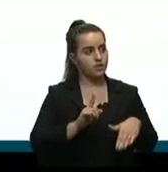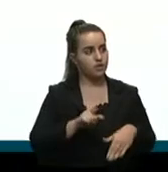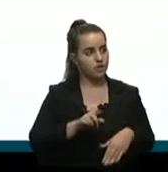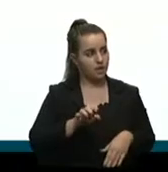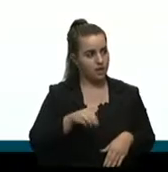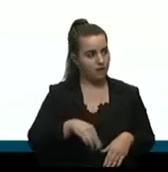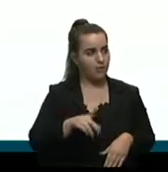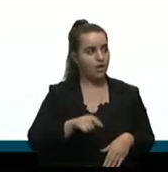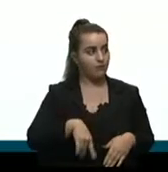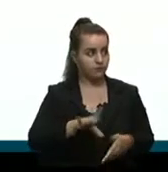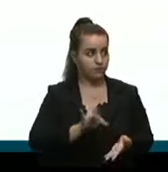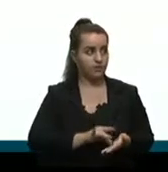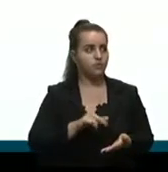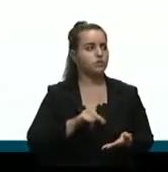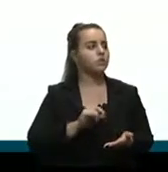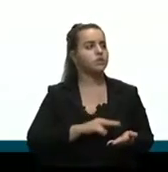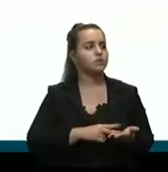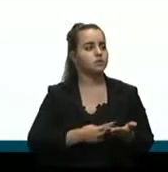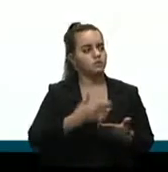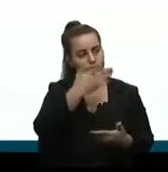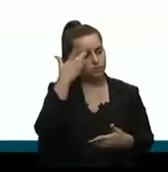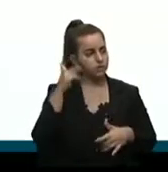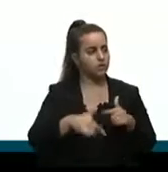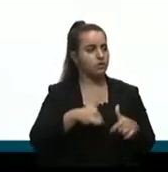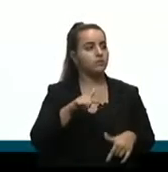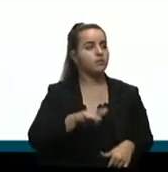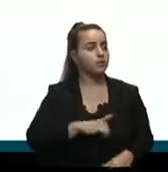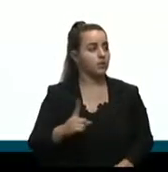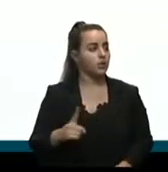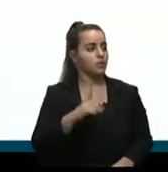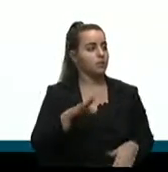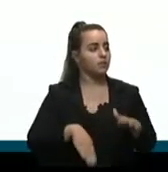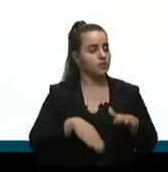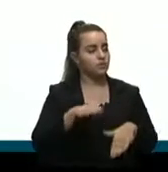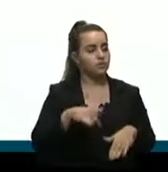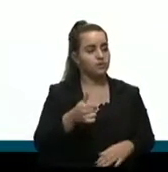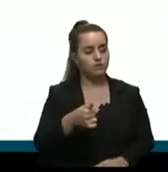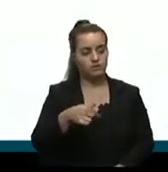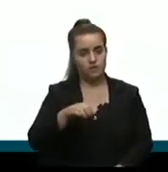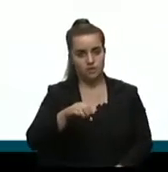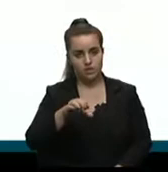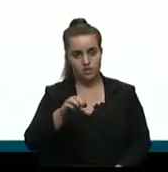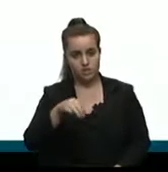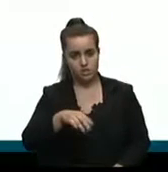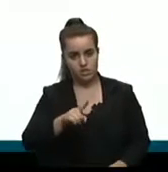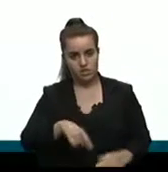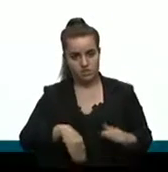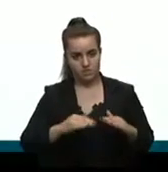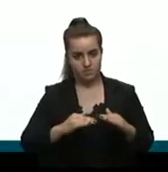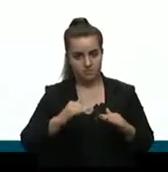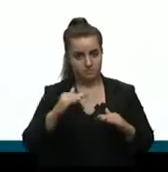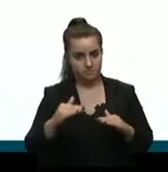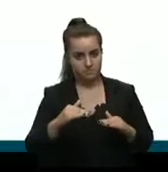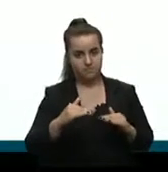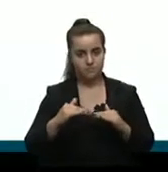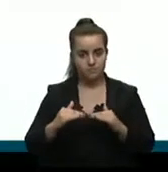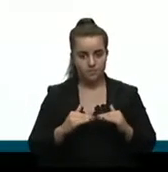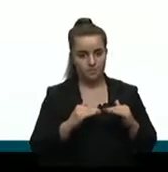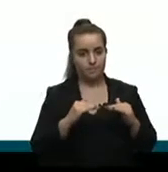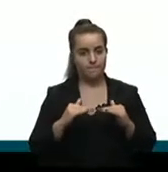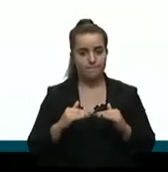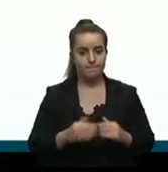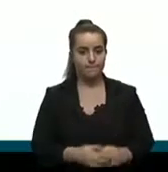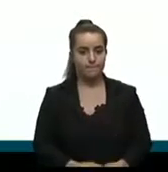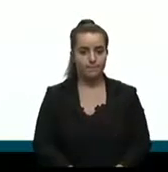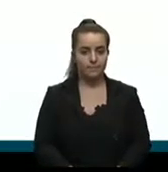M é verídica, isto é, que os funcionários possuem altura média maior ou igual a